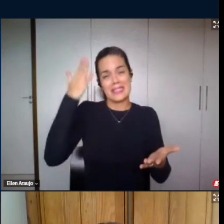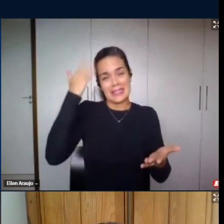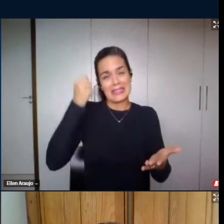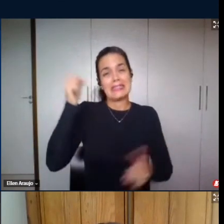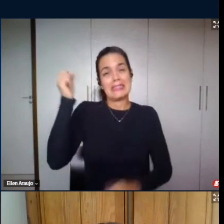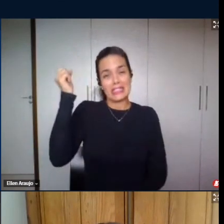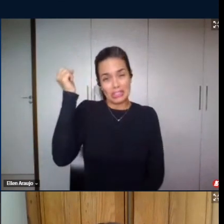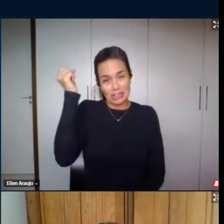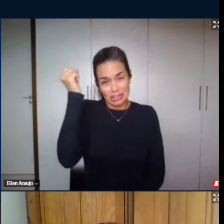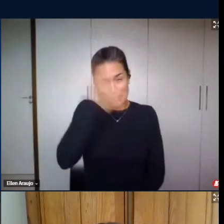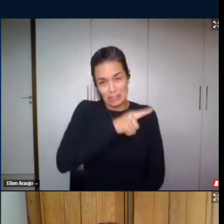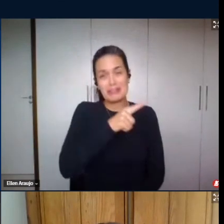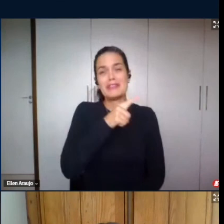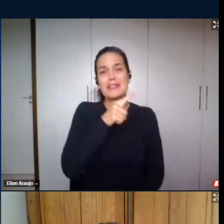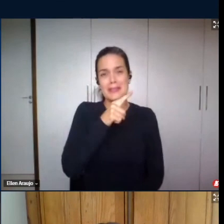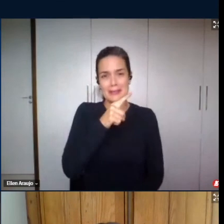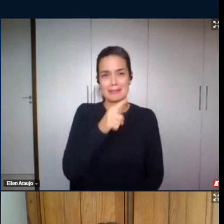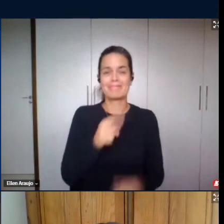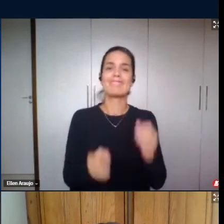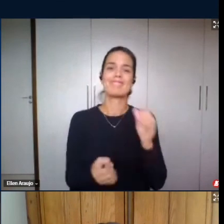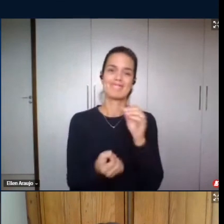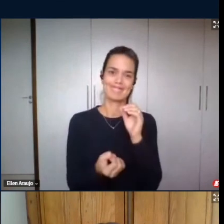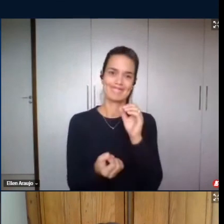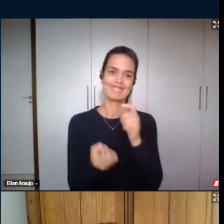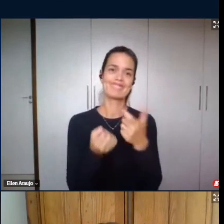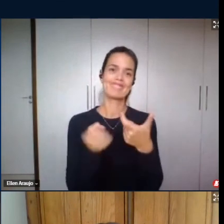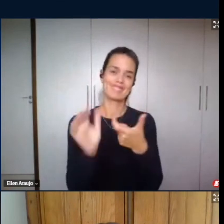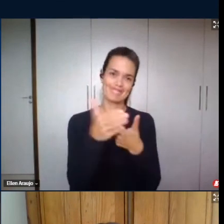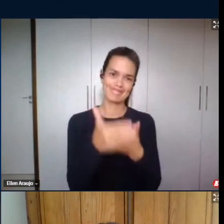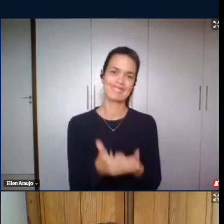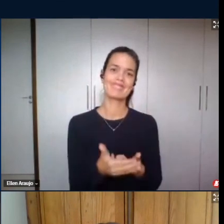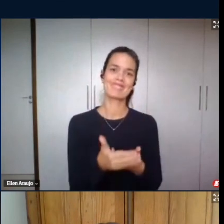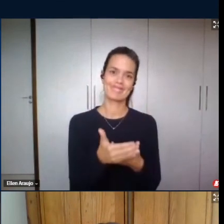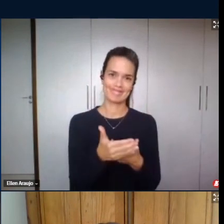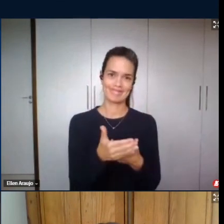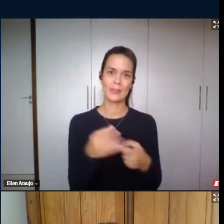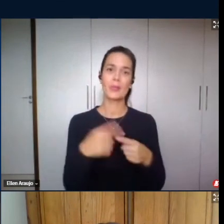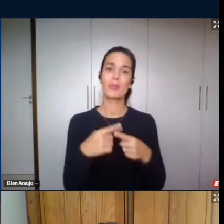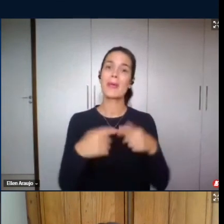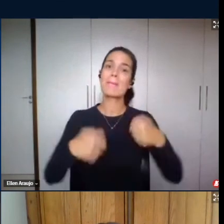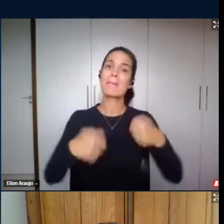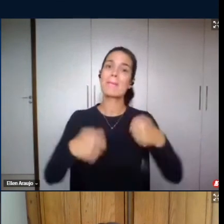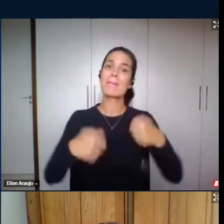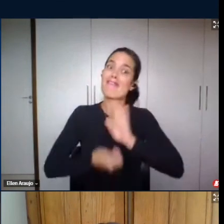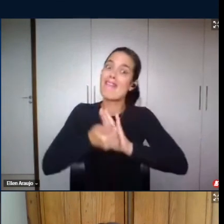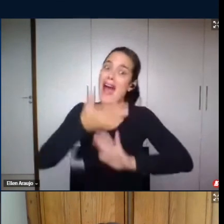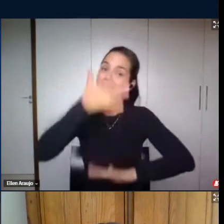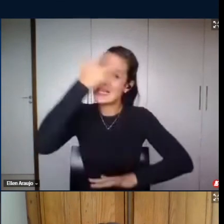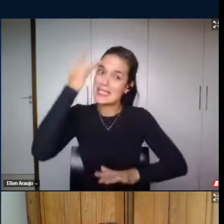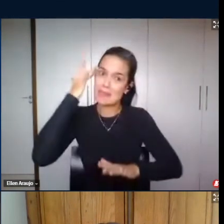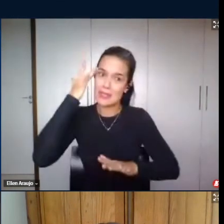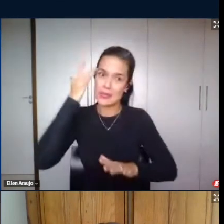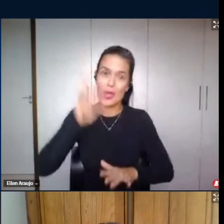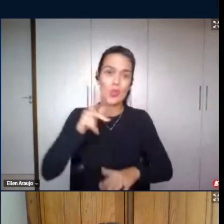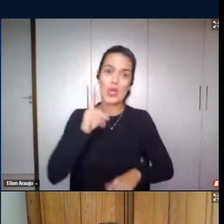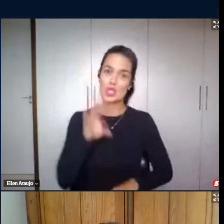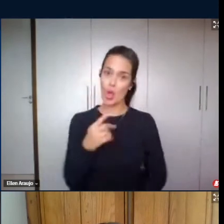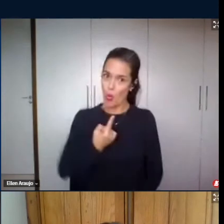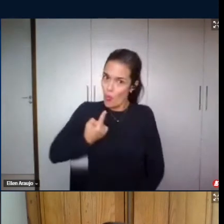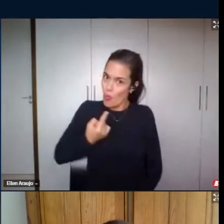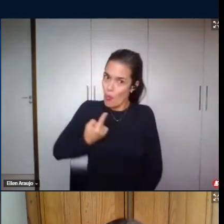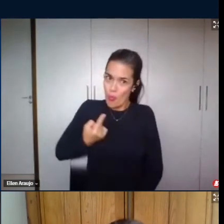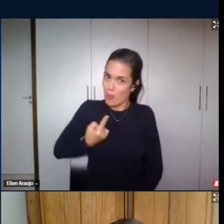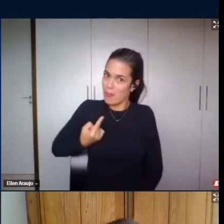difícil fazer um trabalho terminológico, porque a gente depende de muitas pessoas, né? Não é só o trabalho